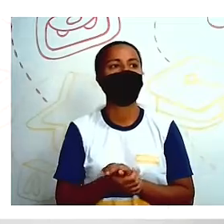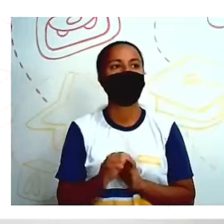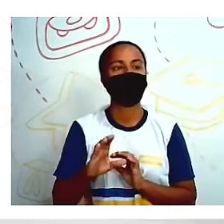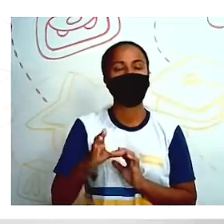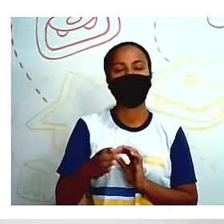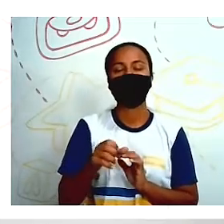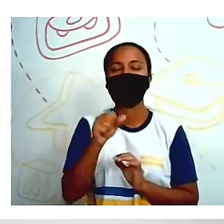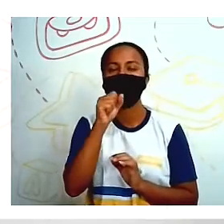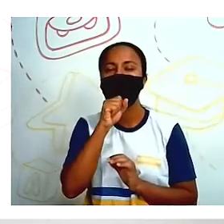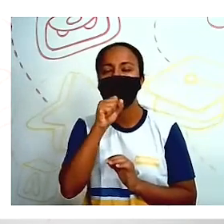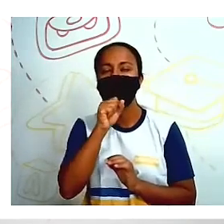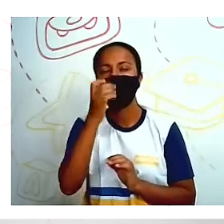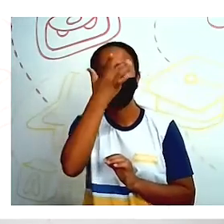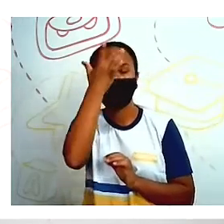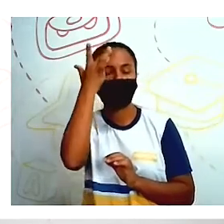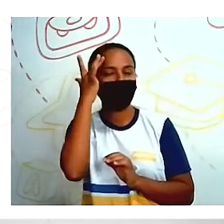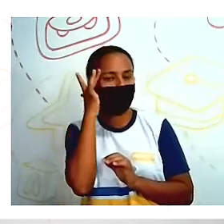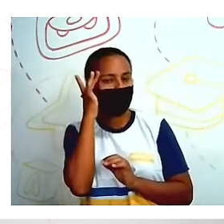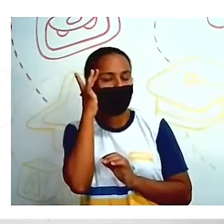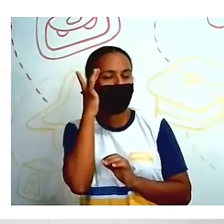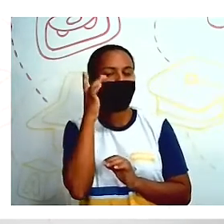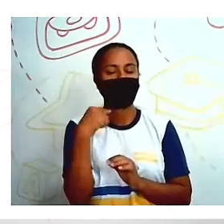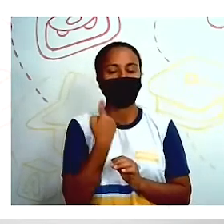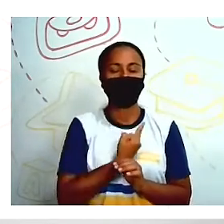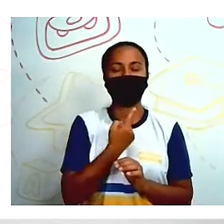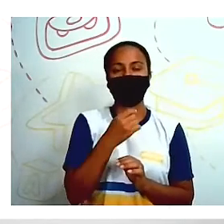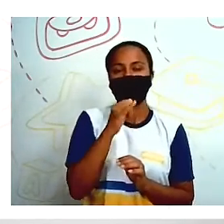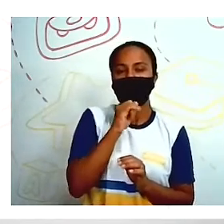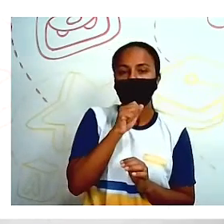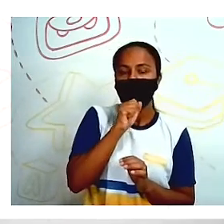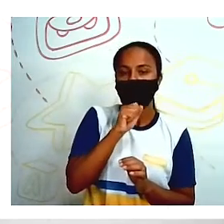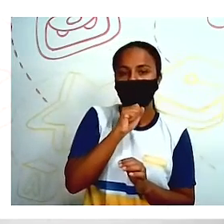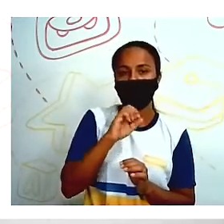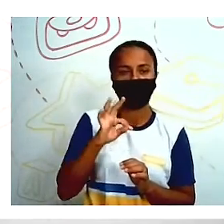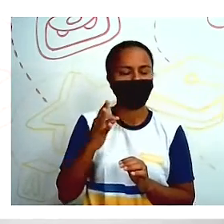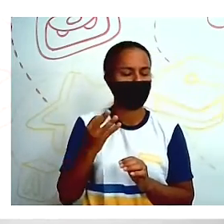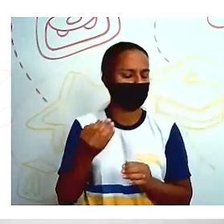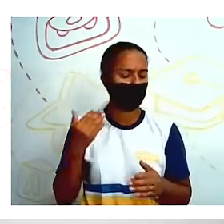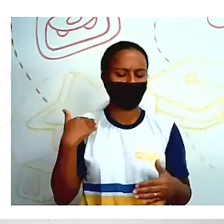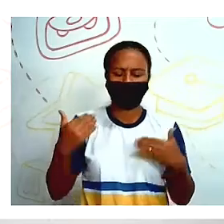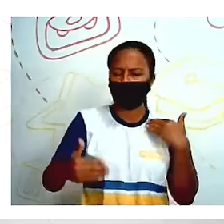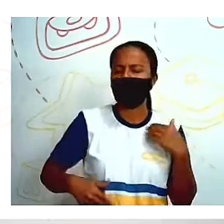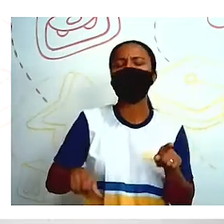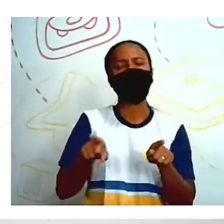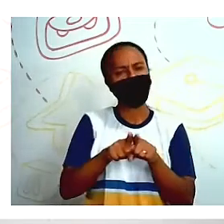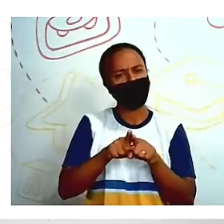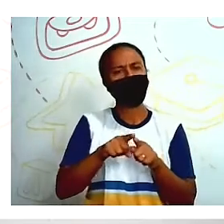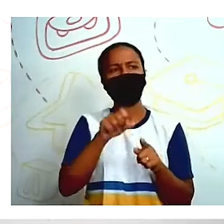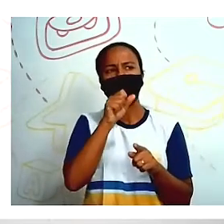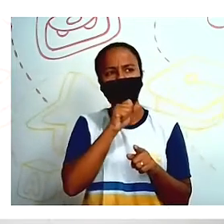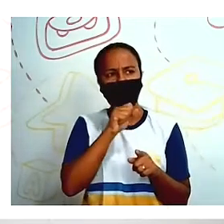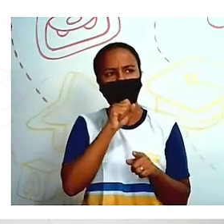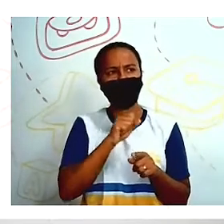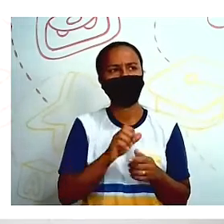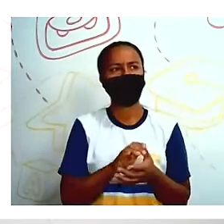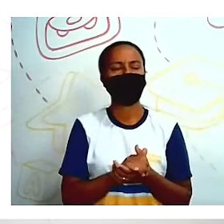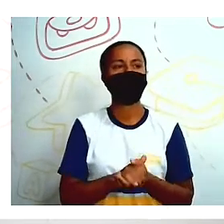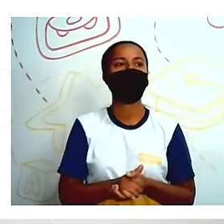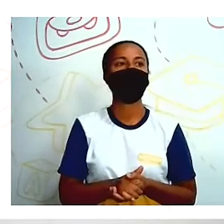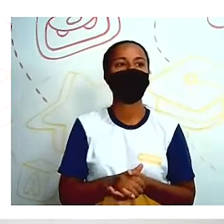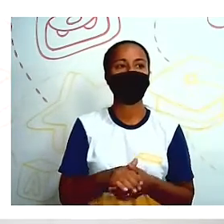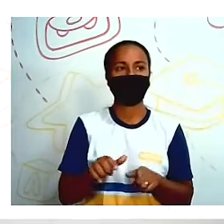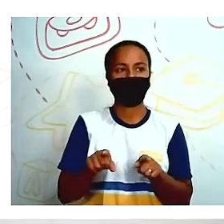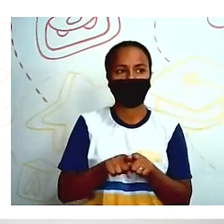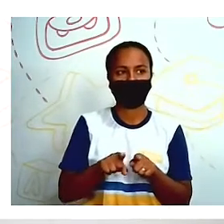o envelhecimento da pessoa. Então, à medida que a gente vai envelhecendo, né, todos os órgãos do nosso corpo, ele também vai envelhecendo junto. Com isso,